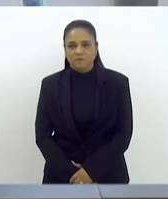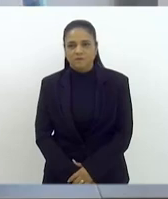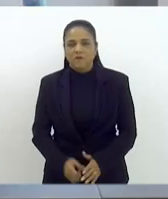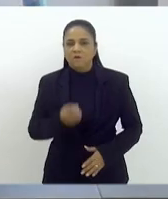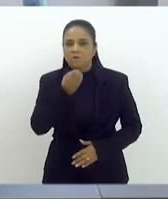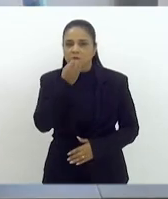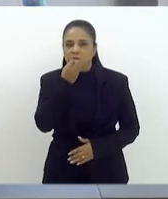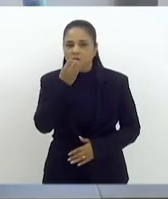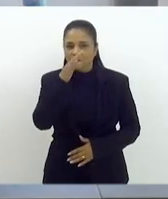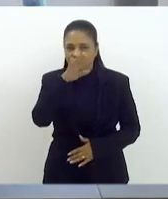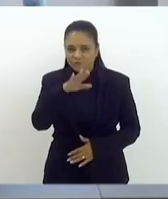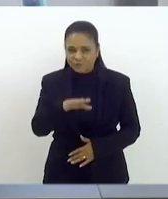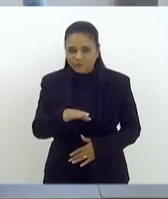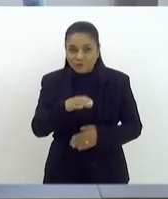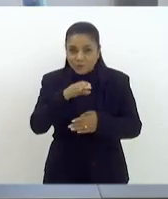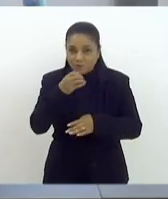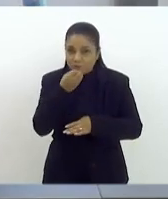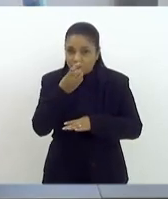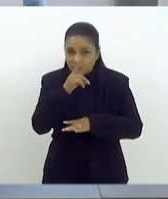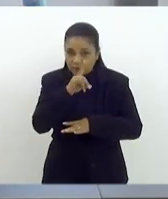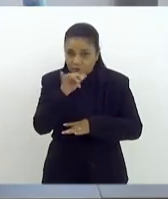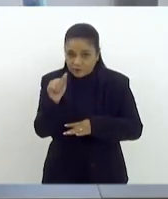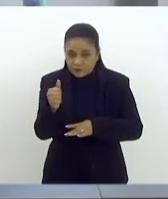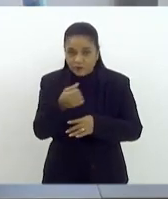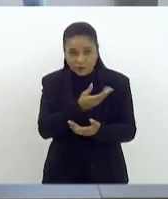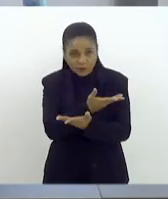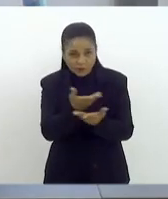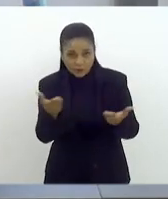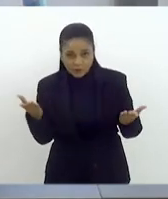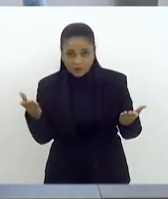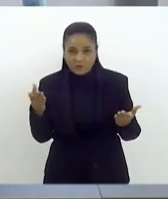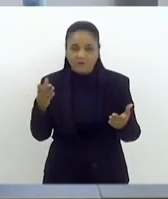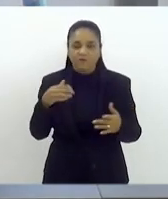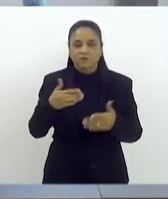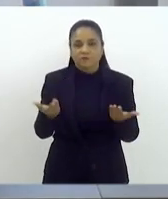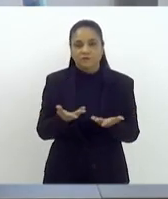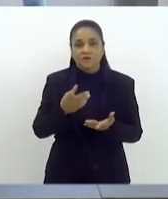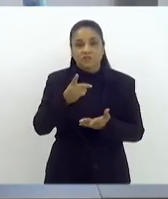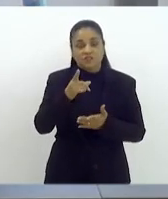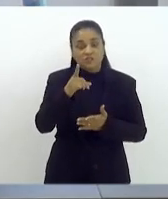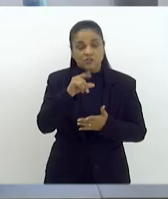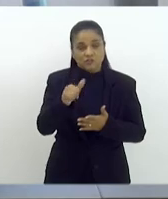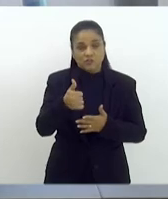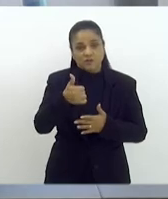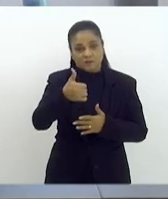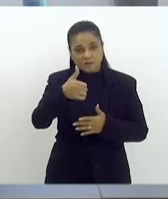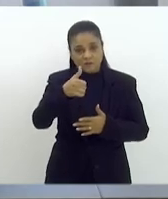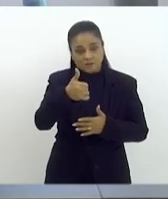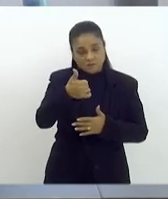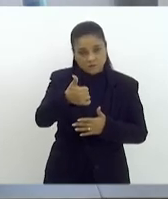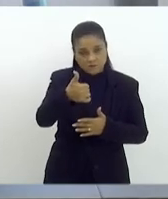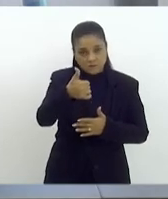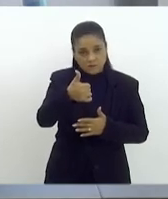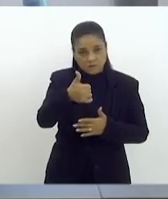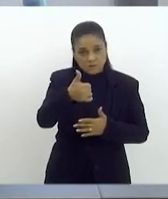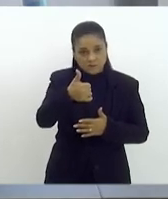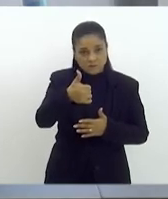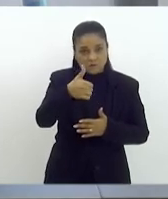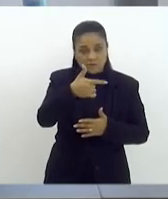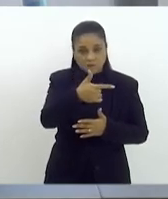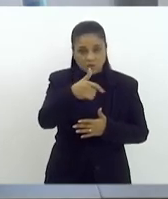Bom dia a todas e todos as dez horas e 17 minutos do dia 29 de junho de 2023